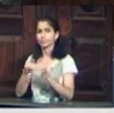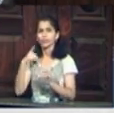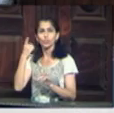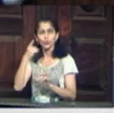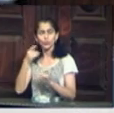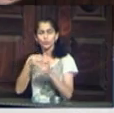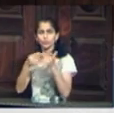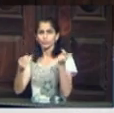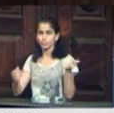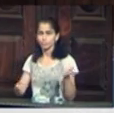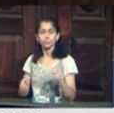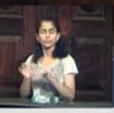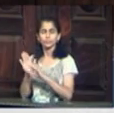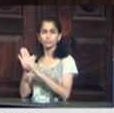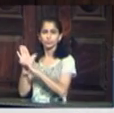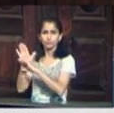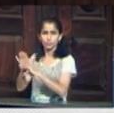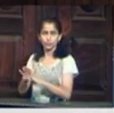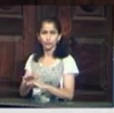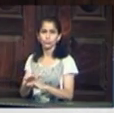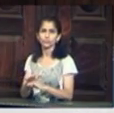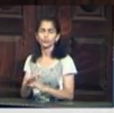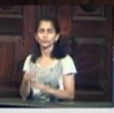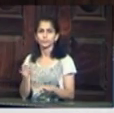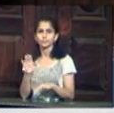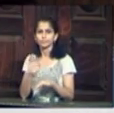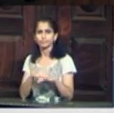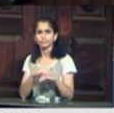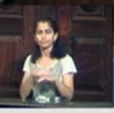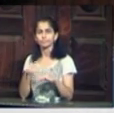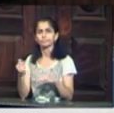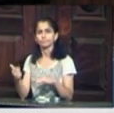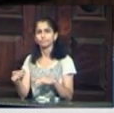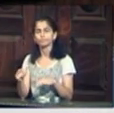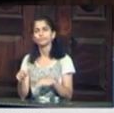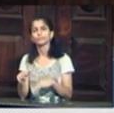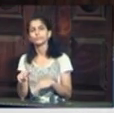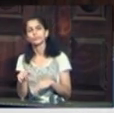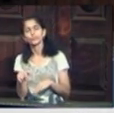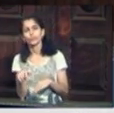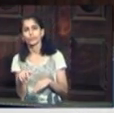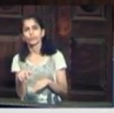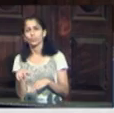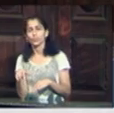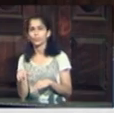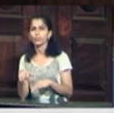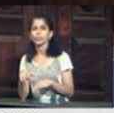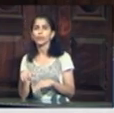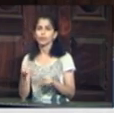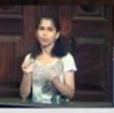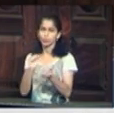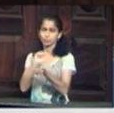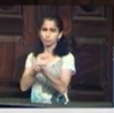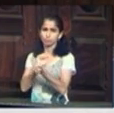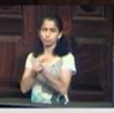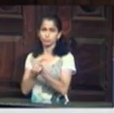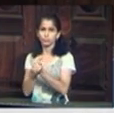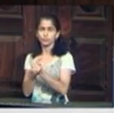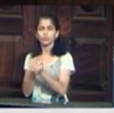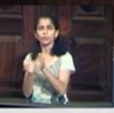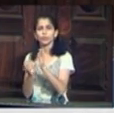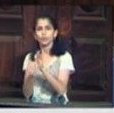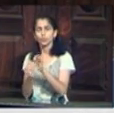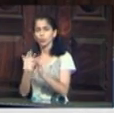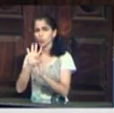deputados e nós contribuímos com um projeto, talvez o mais radical é de minha autoria, que suspendia